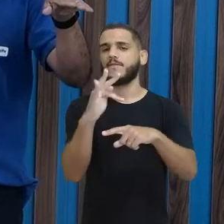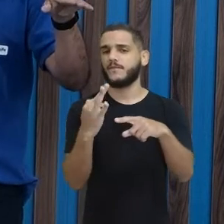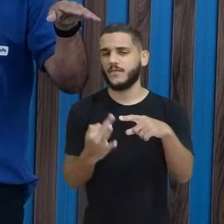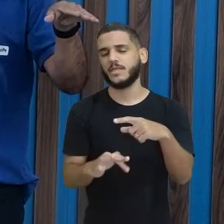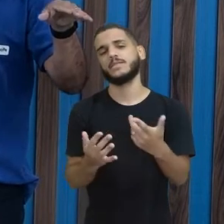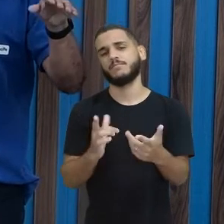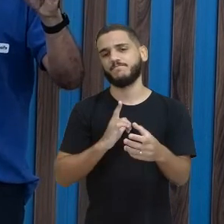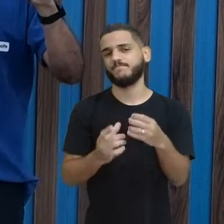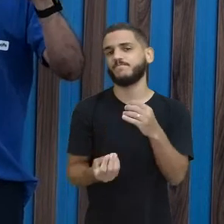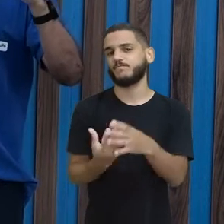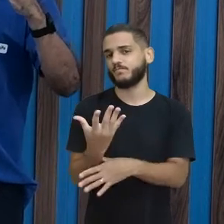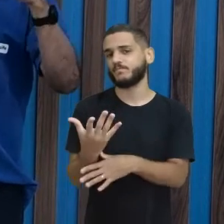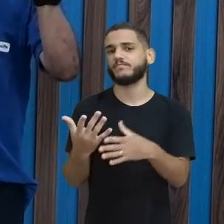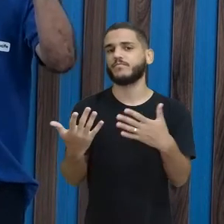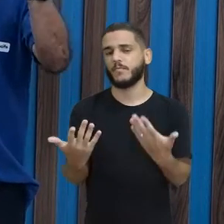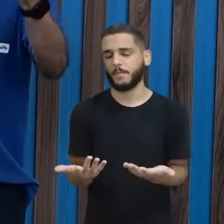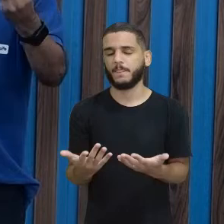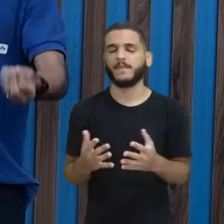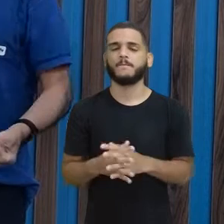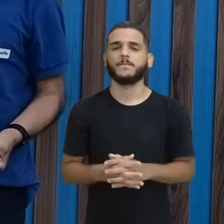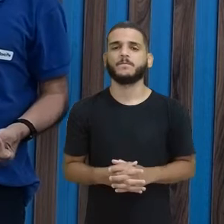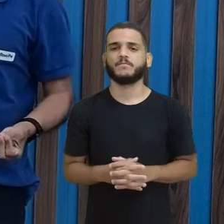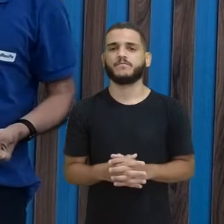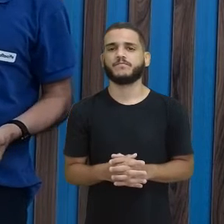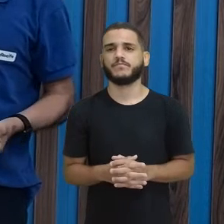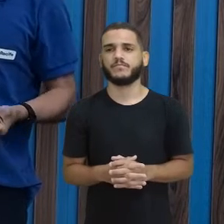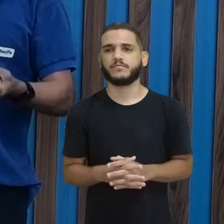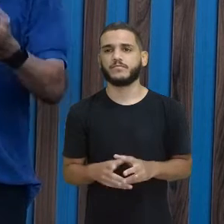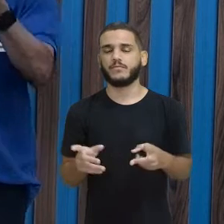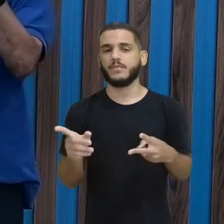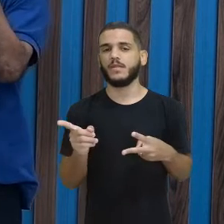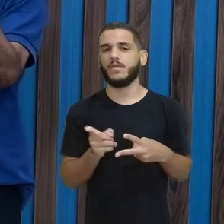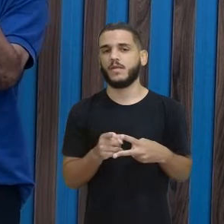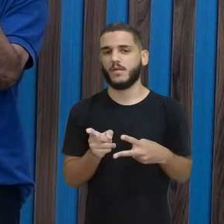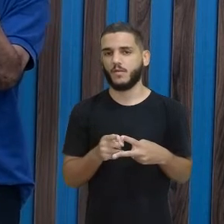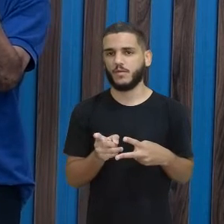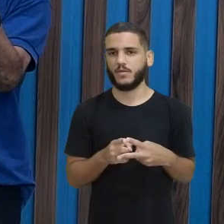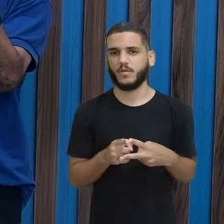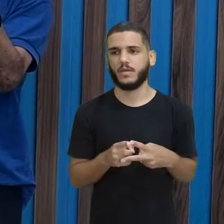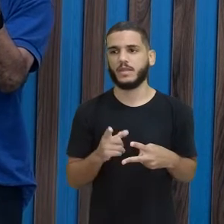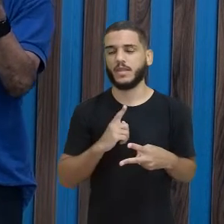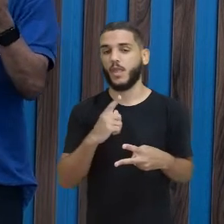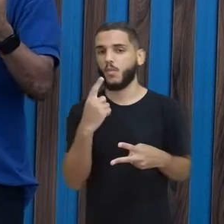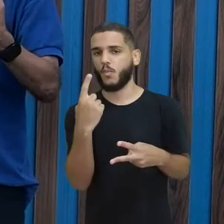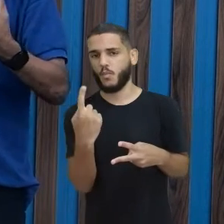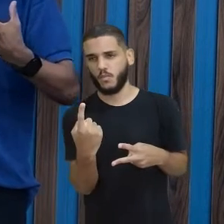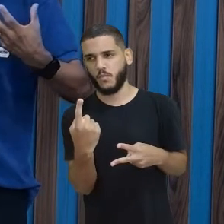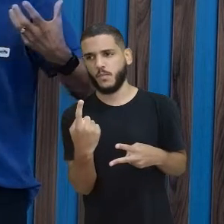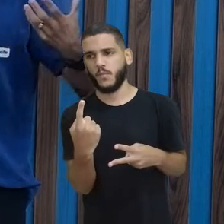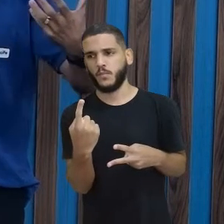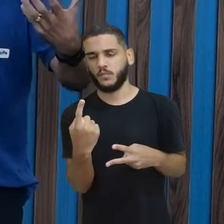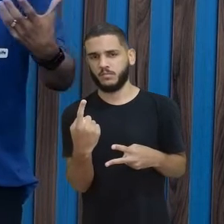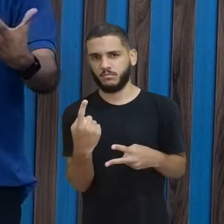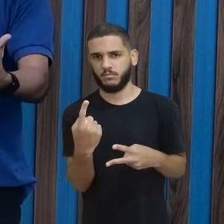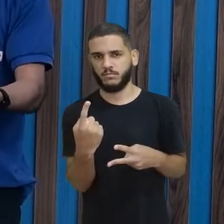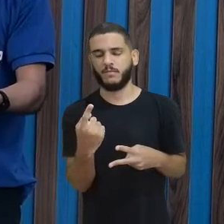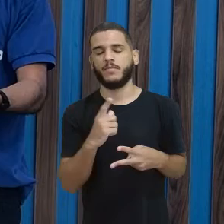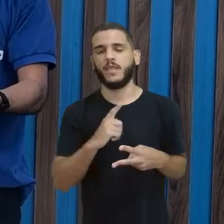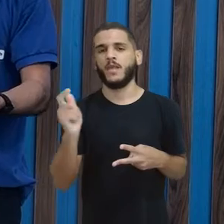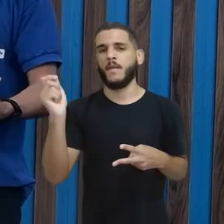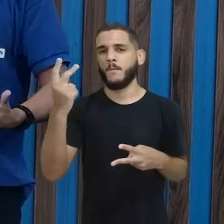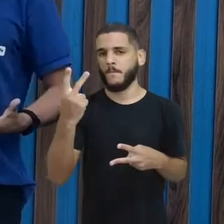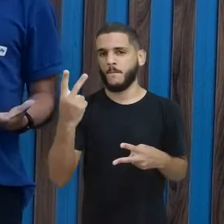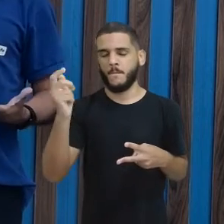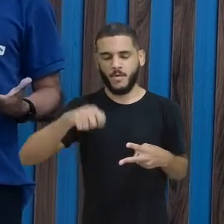iguais possibilidades. E aí, para ser coroa, eu tenho uma chance de ser coroa no total de duas